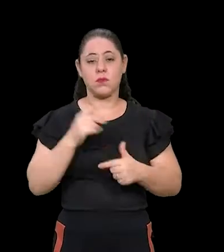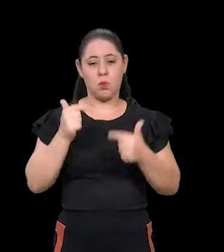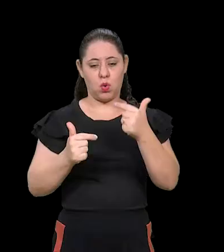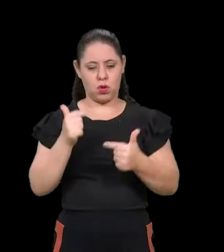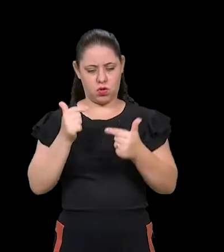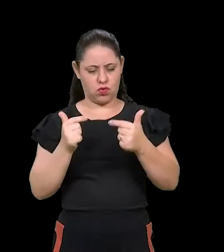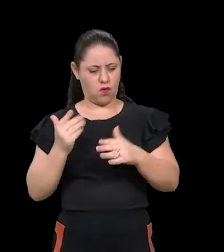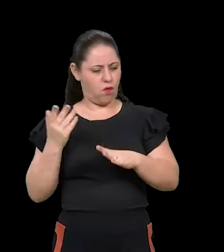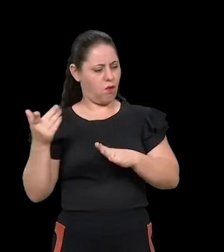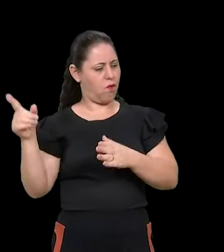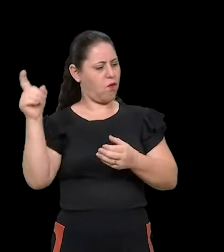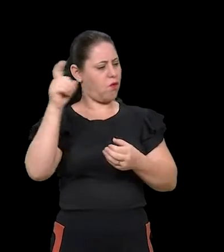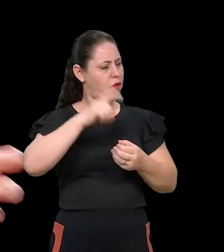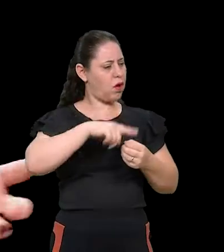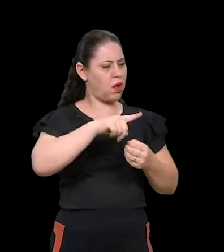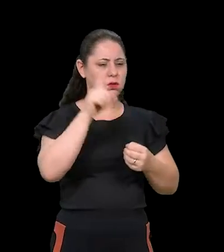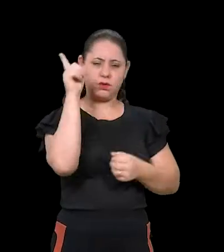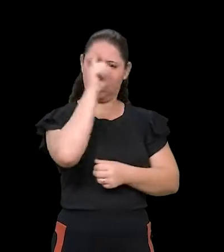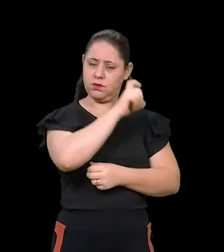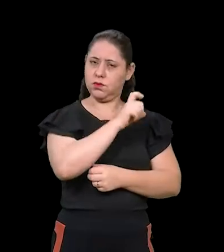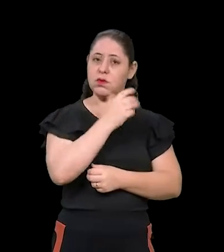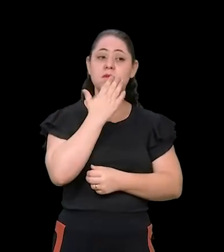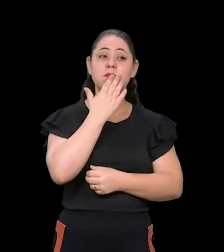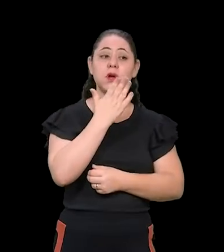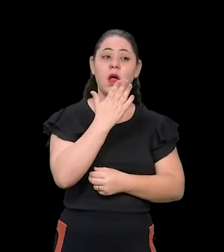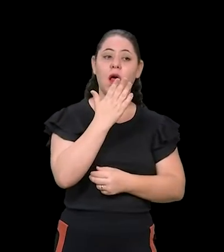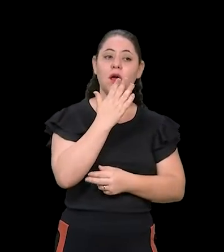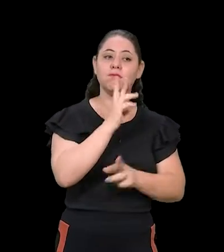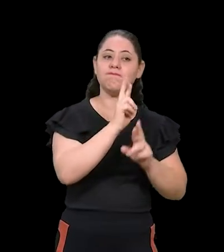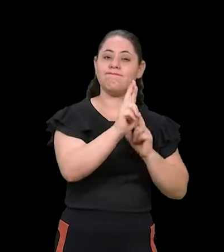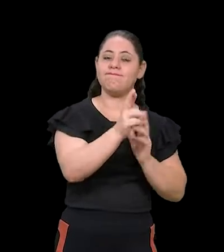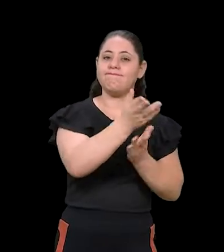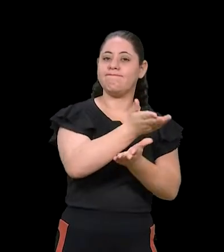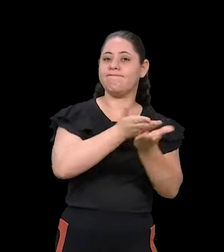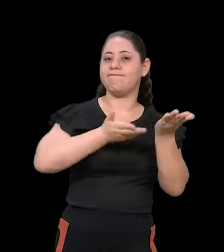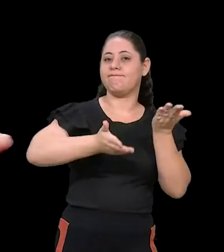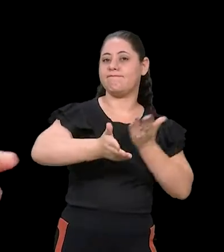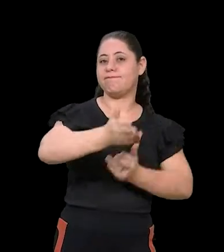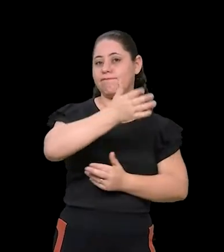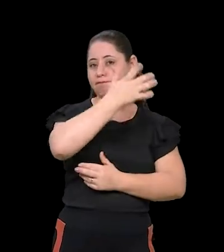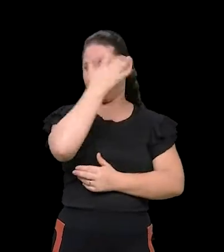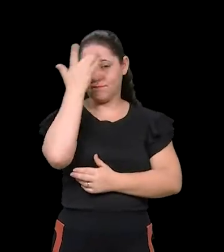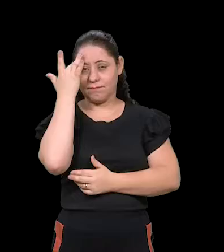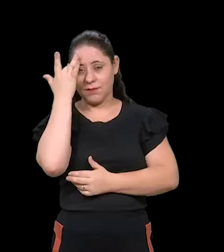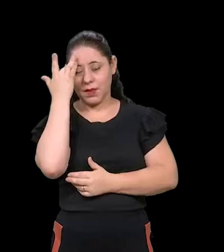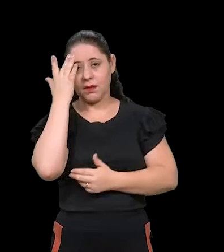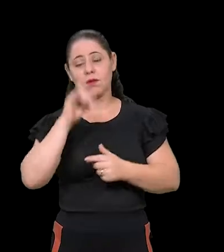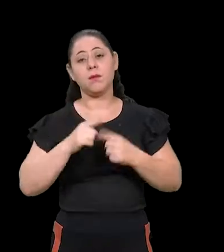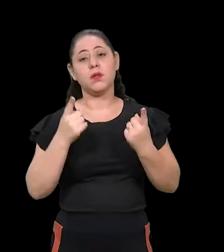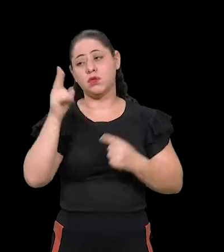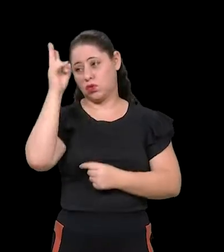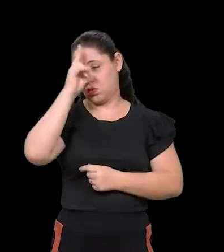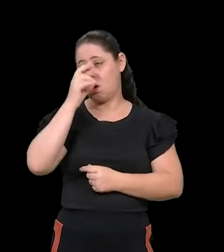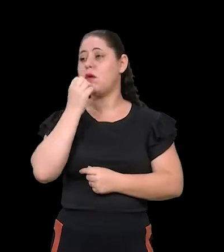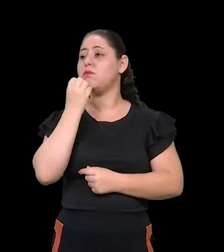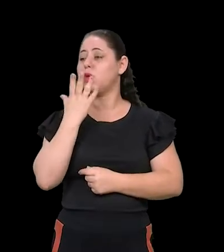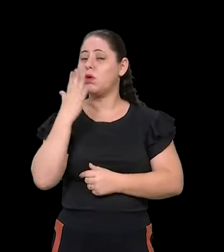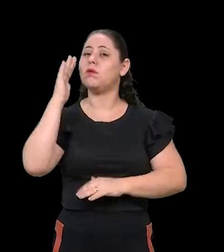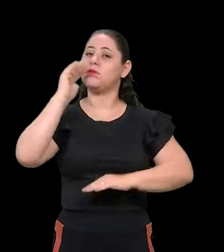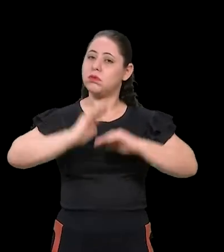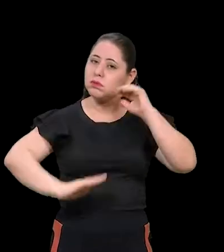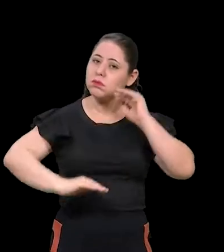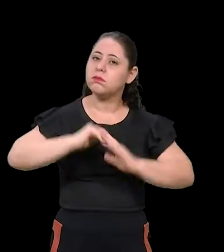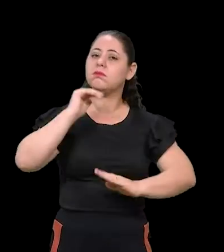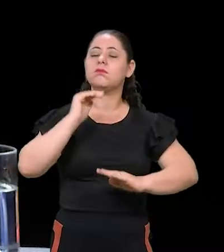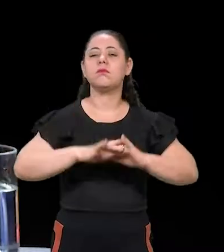essa dificuldade de interagir com as pessoas, né? Mas tem uma história, tem um monte de gente boa, tem profissionais excelentes que ajudam, então a coisa